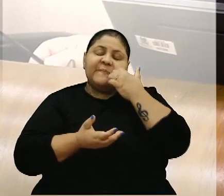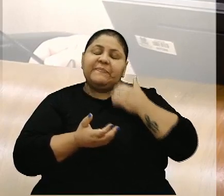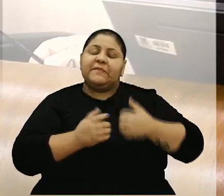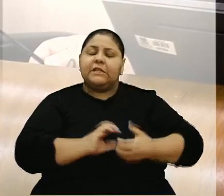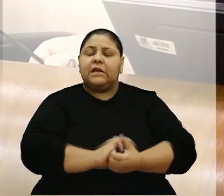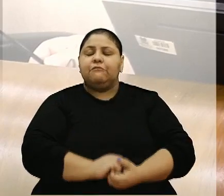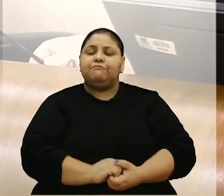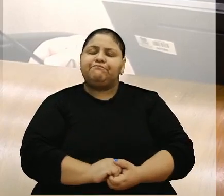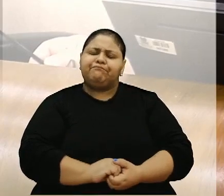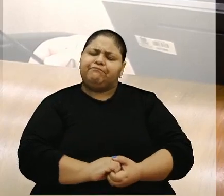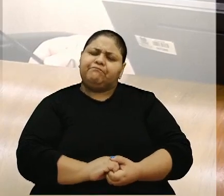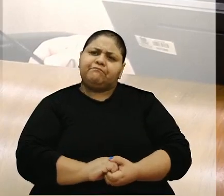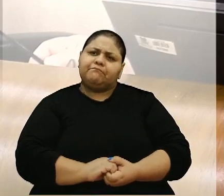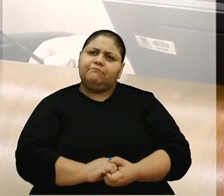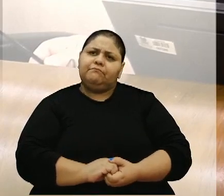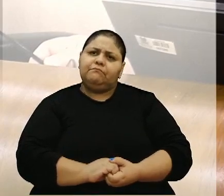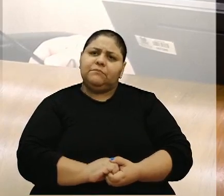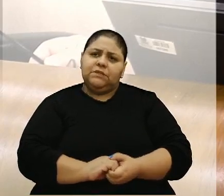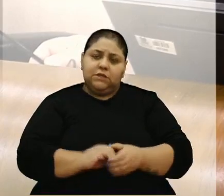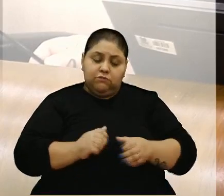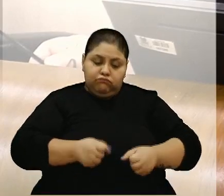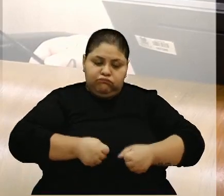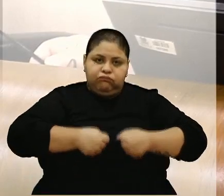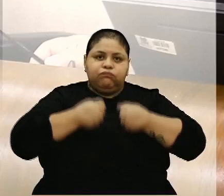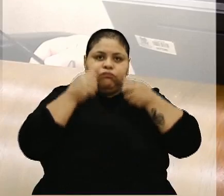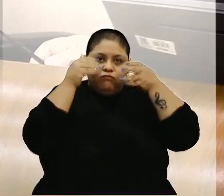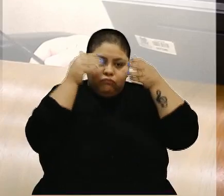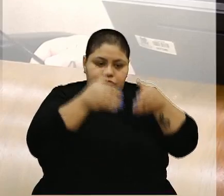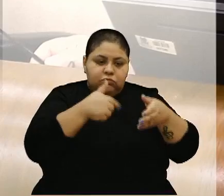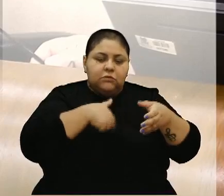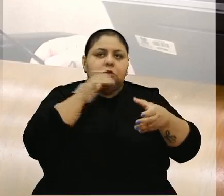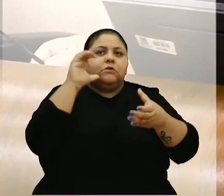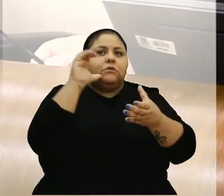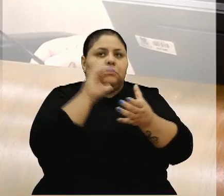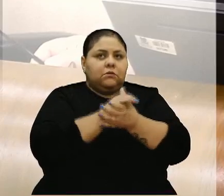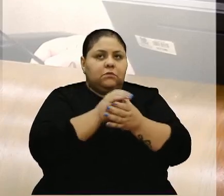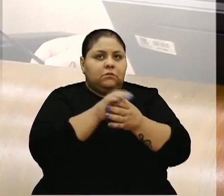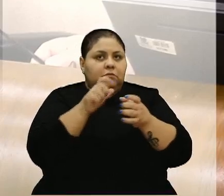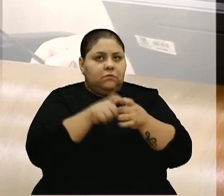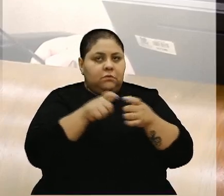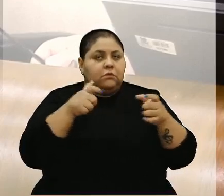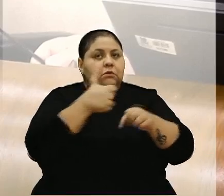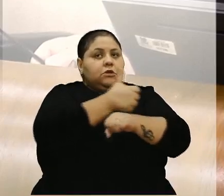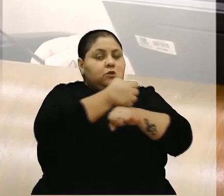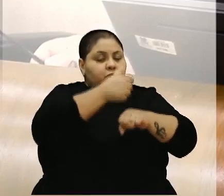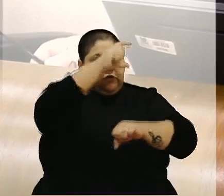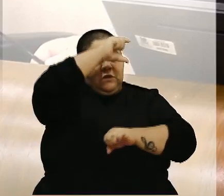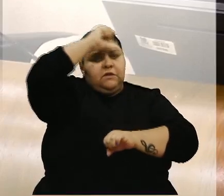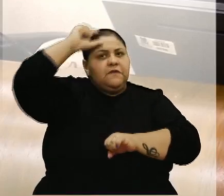E se dedicou muito, minha esposa, porque é uma grande profissional da enfermagem.